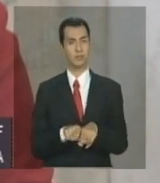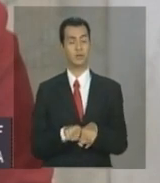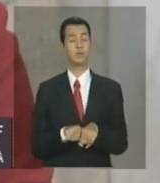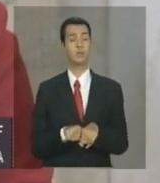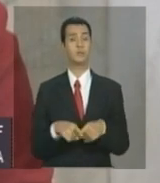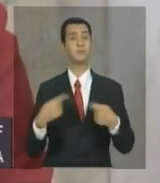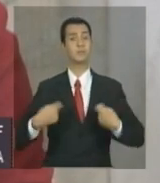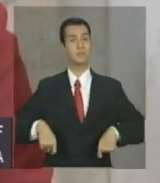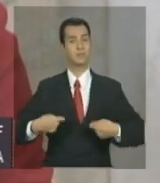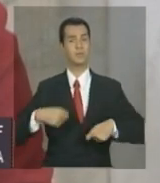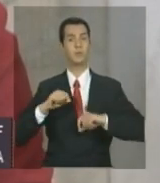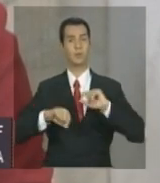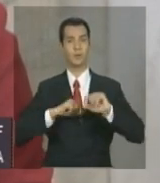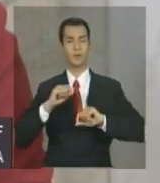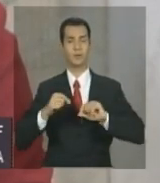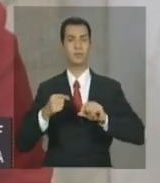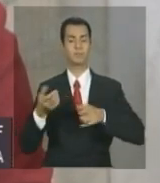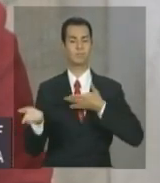temos de tratar